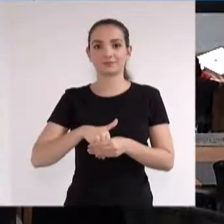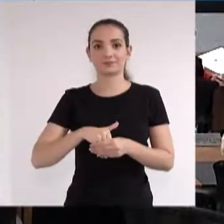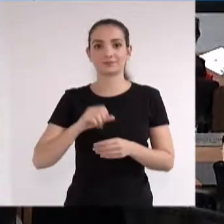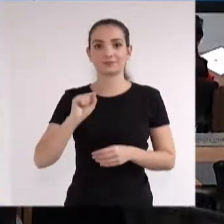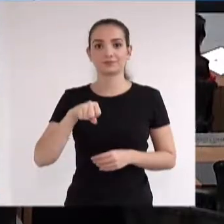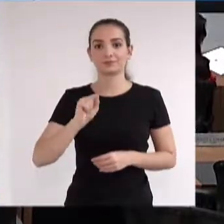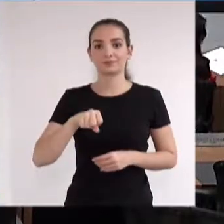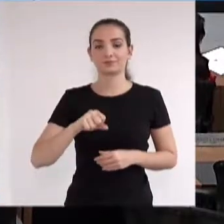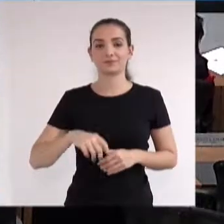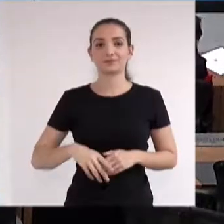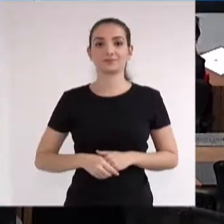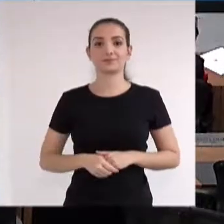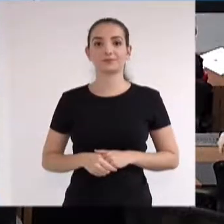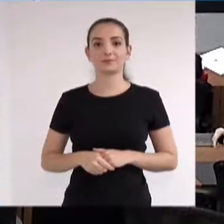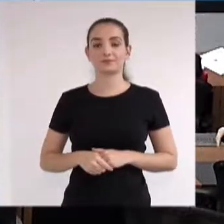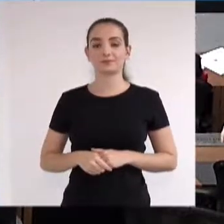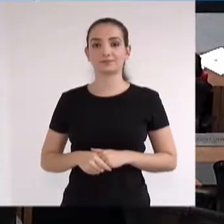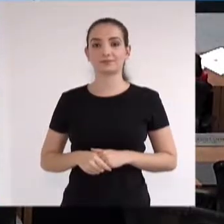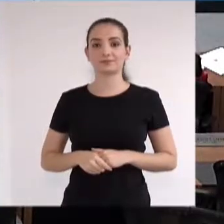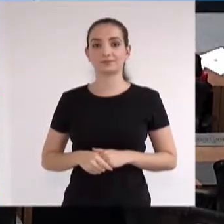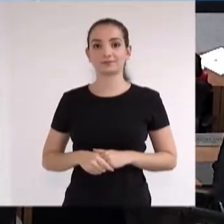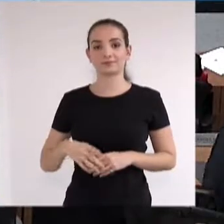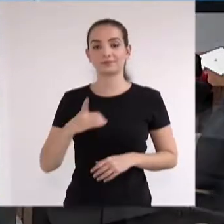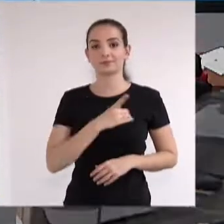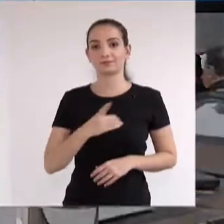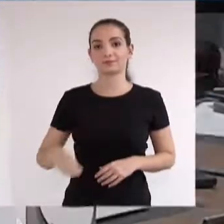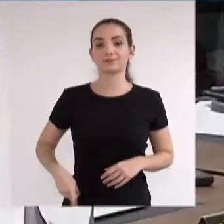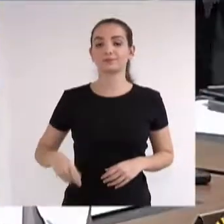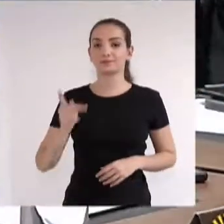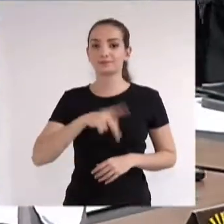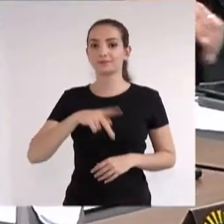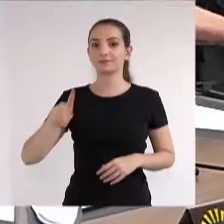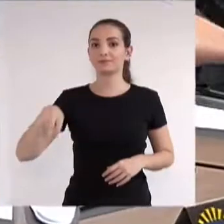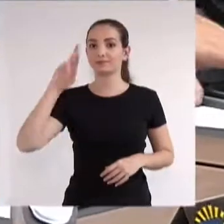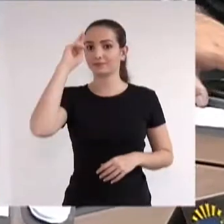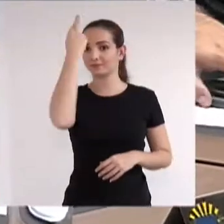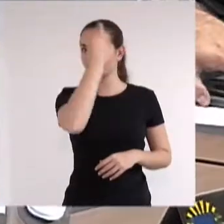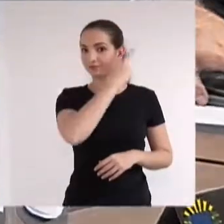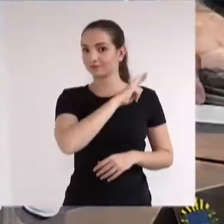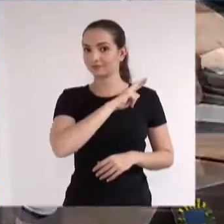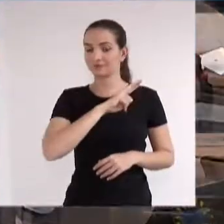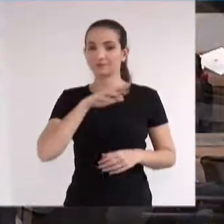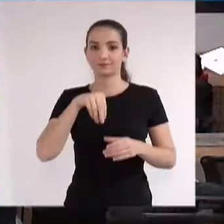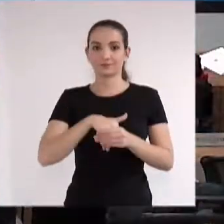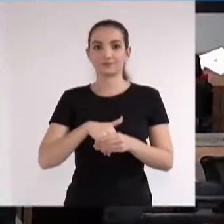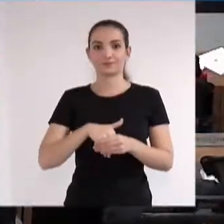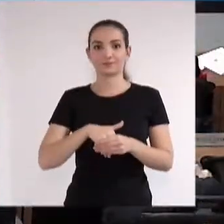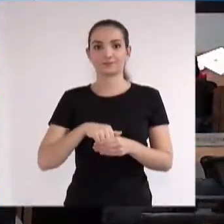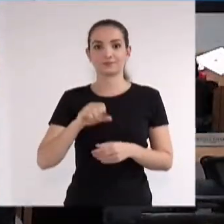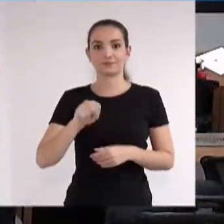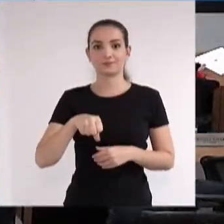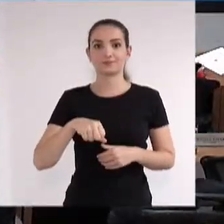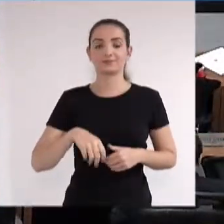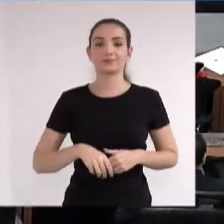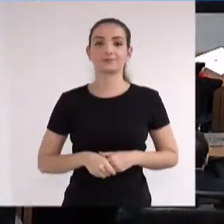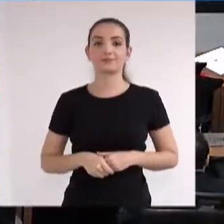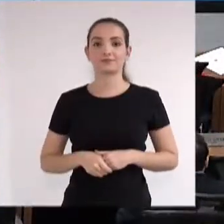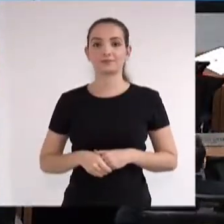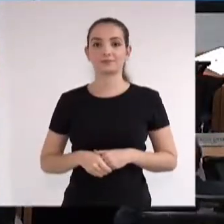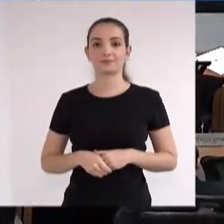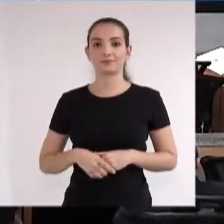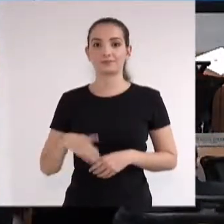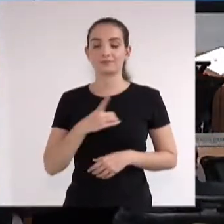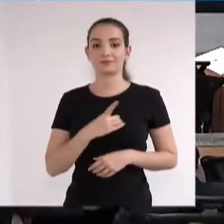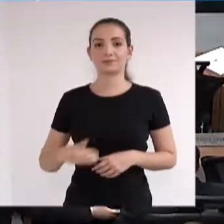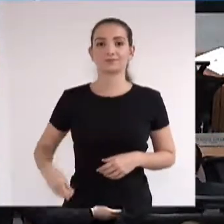Deputado Paulo Correia vota sim. Deputado Professor Rinaldo. Deputado Professor Rinaldo vota sim.